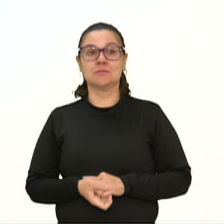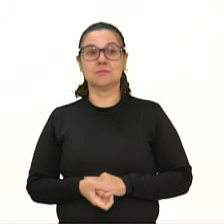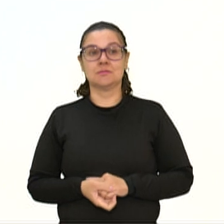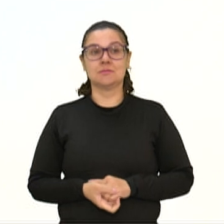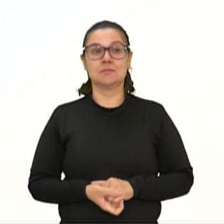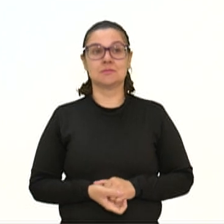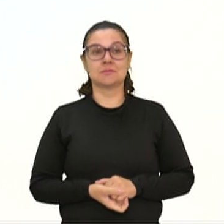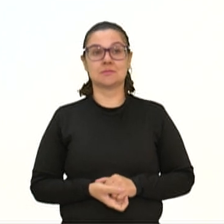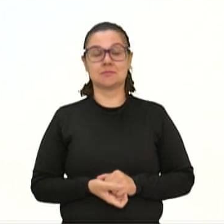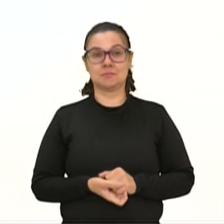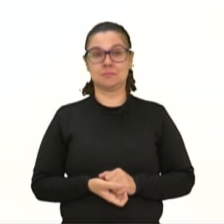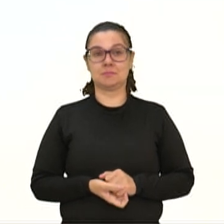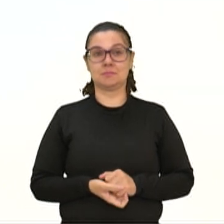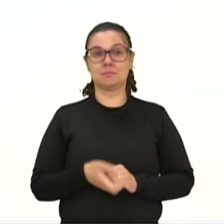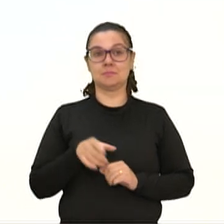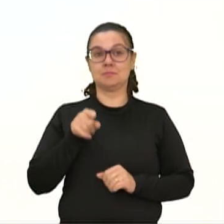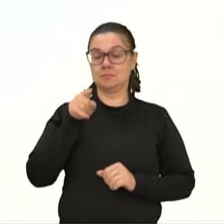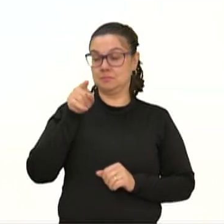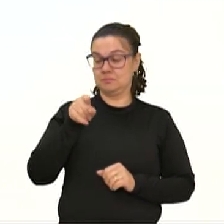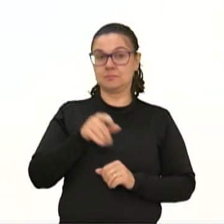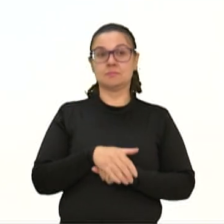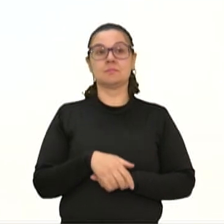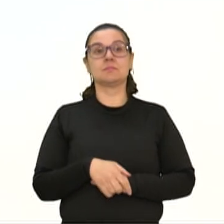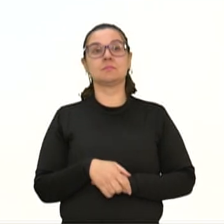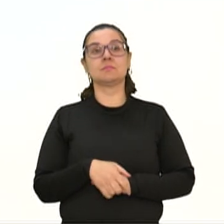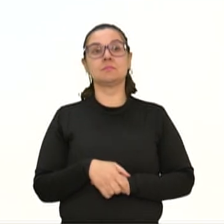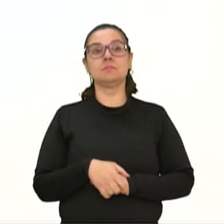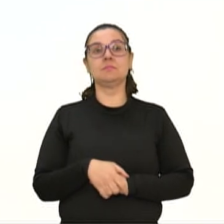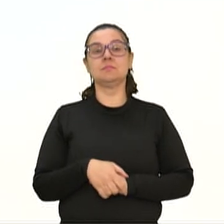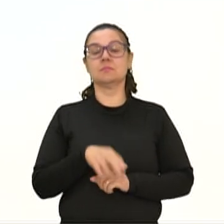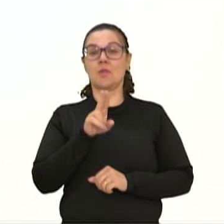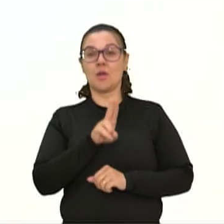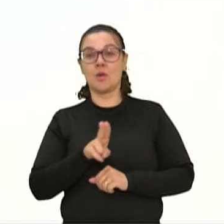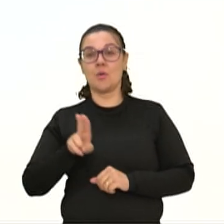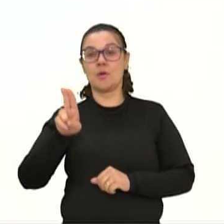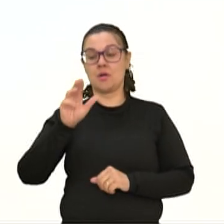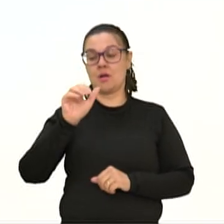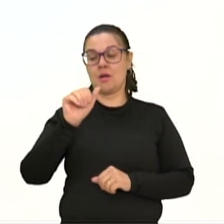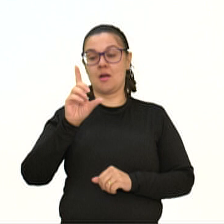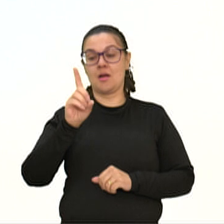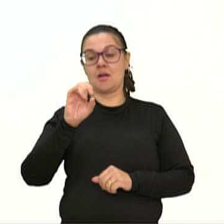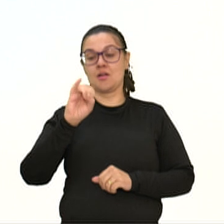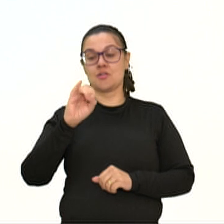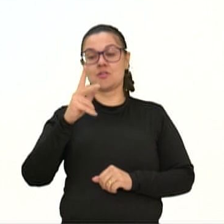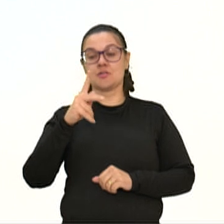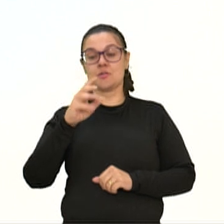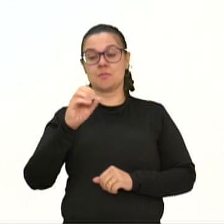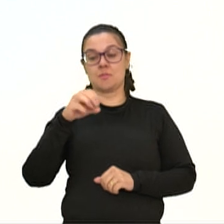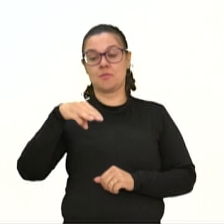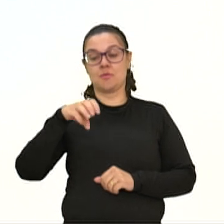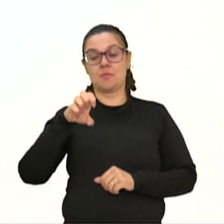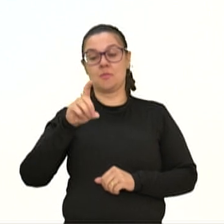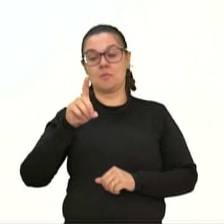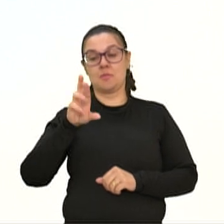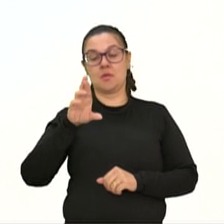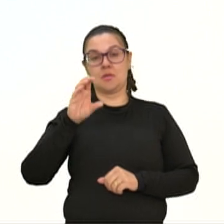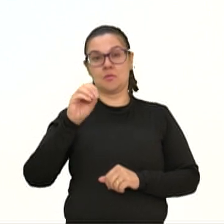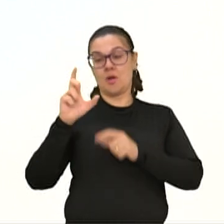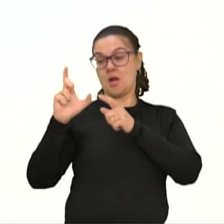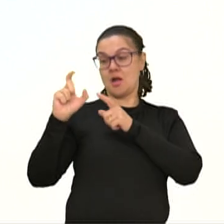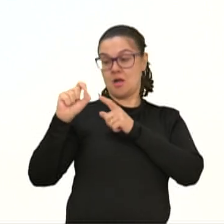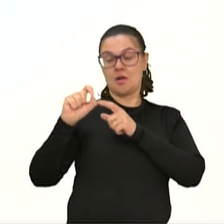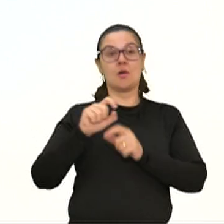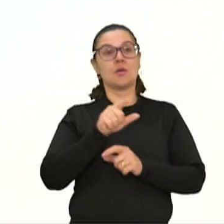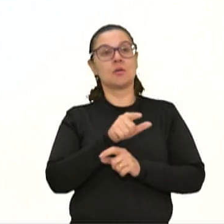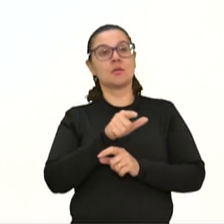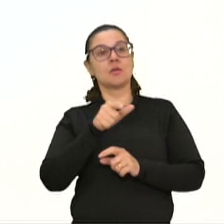dobras cutâneas. Essa dobra cutânea é utilizada o adipômetro ou tem